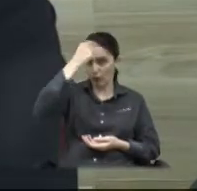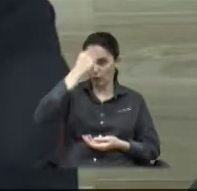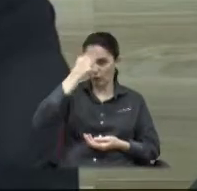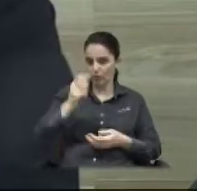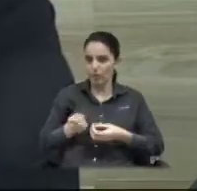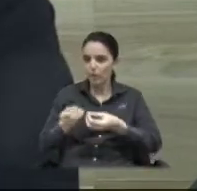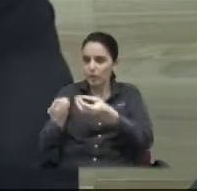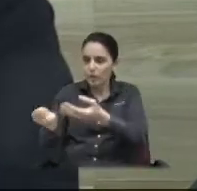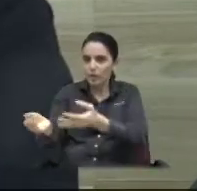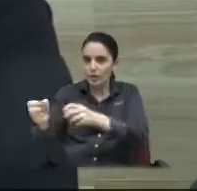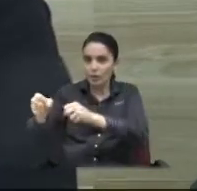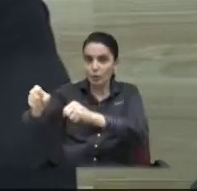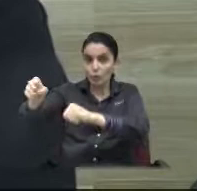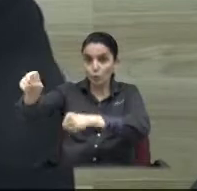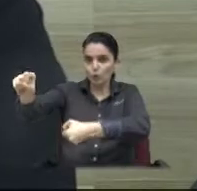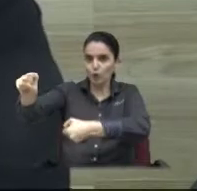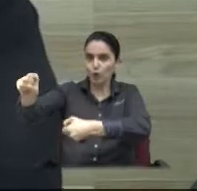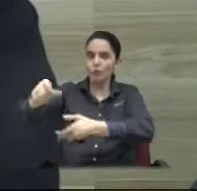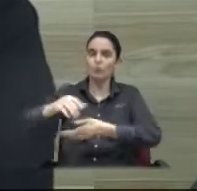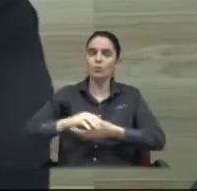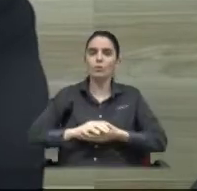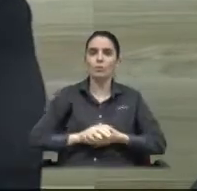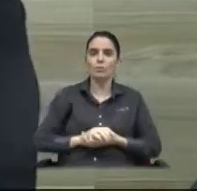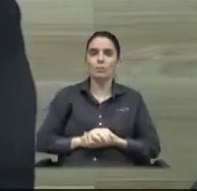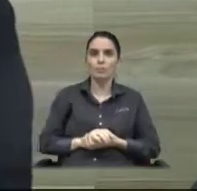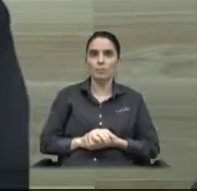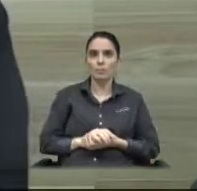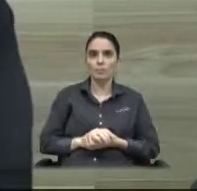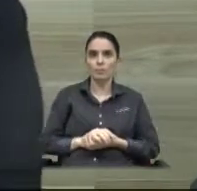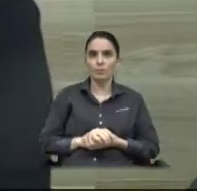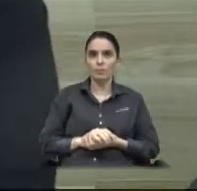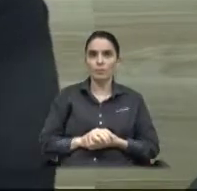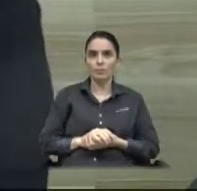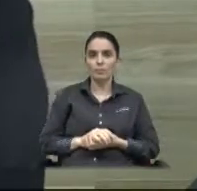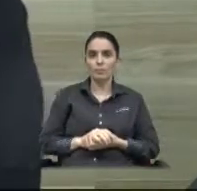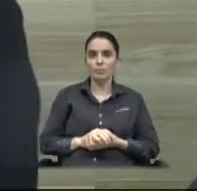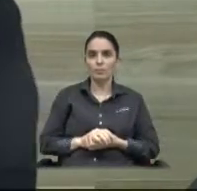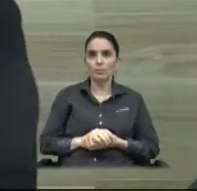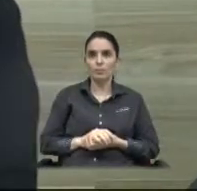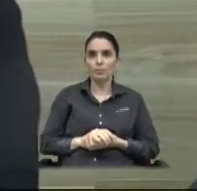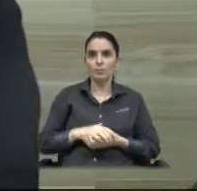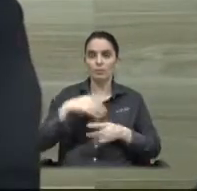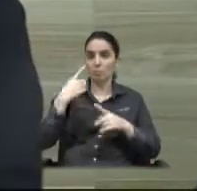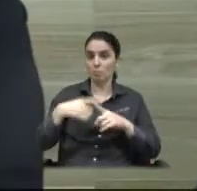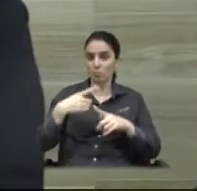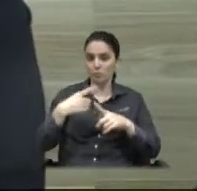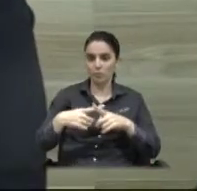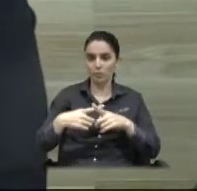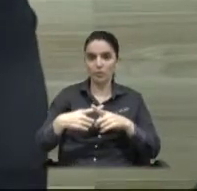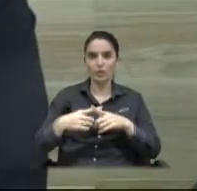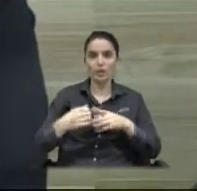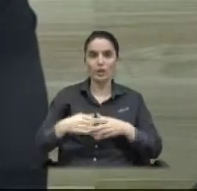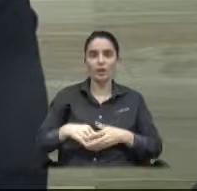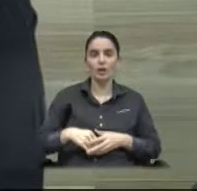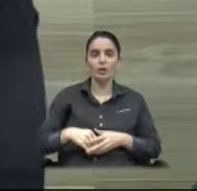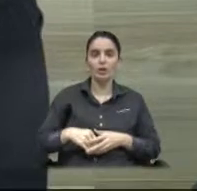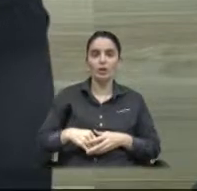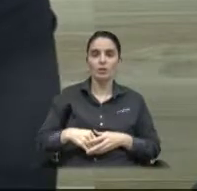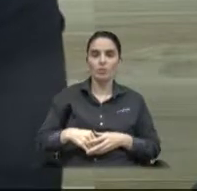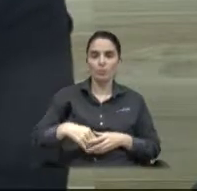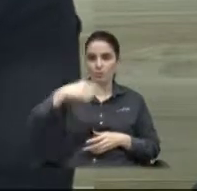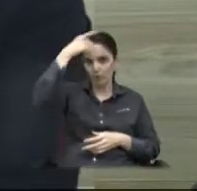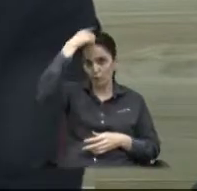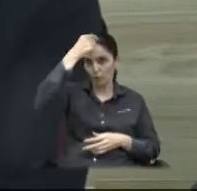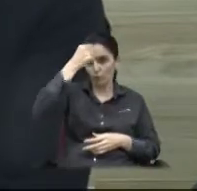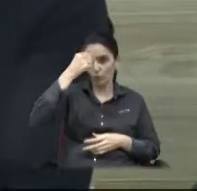a ele? Porque eu realmente nunca vi e pesquisei isso. O Dr. Romalino